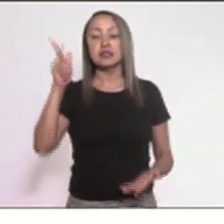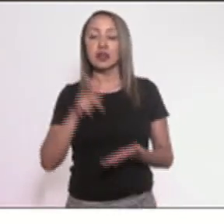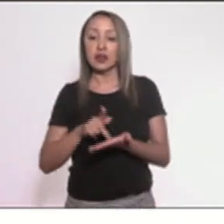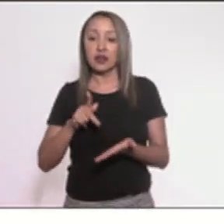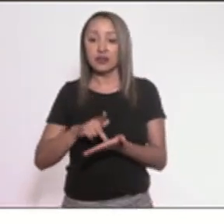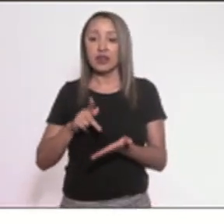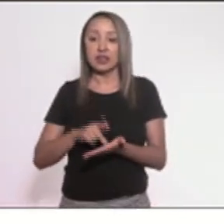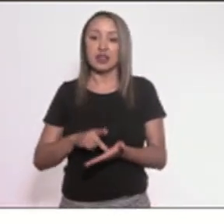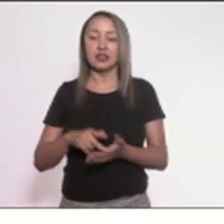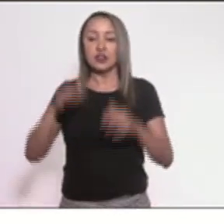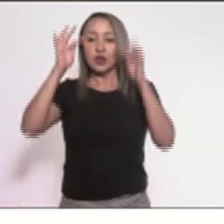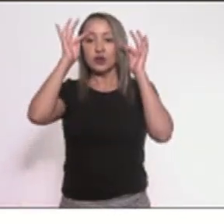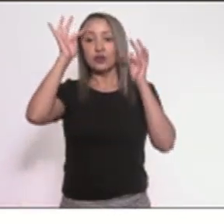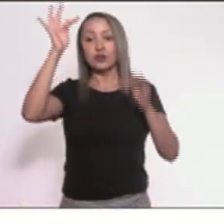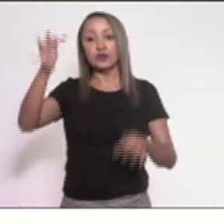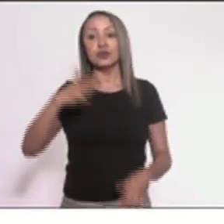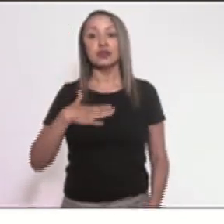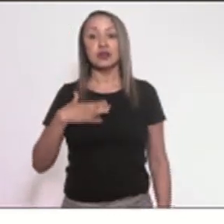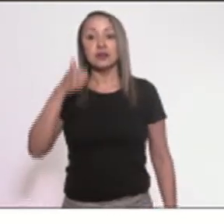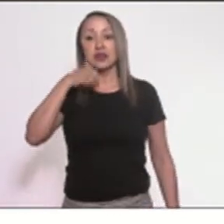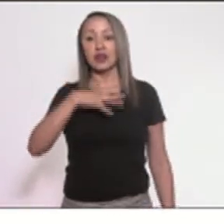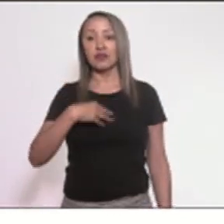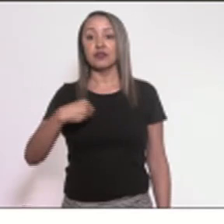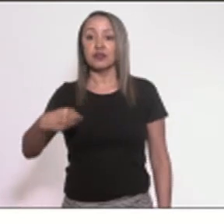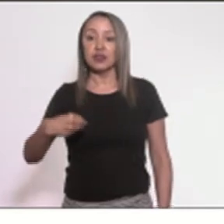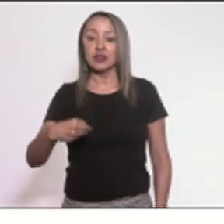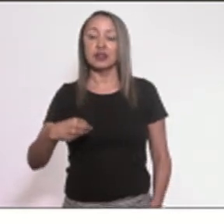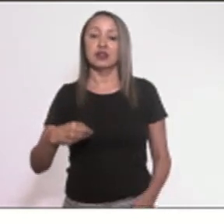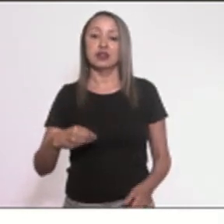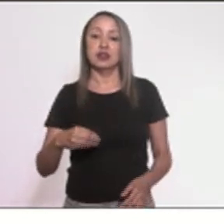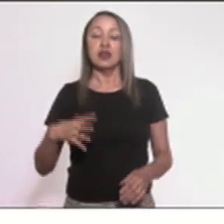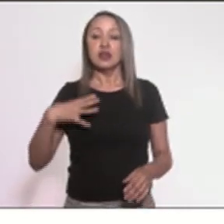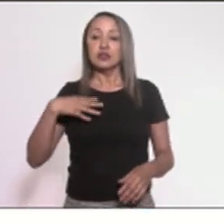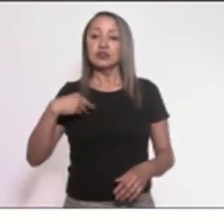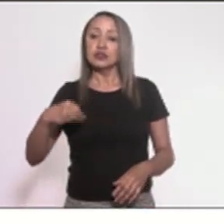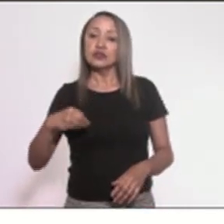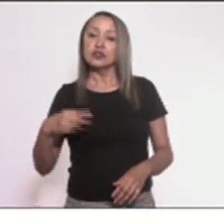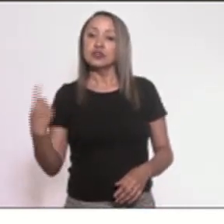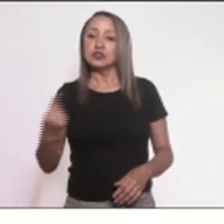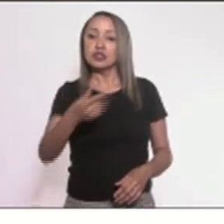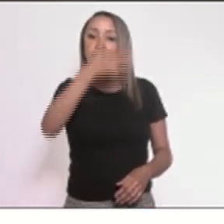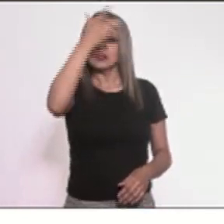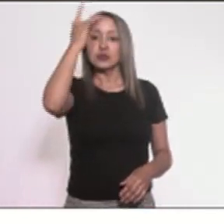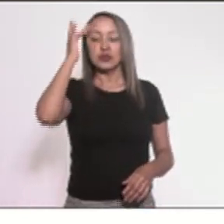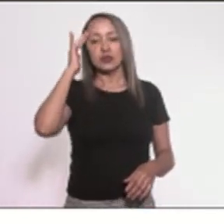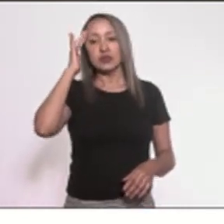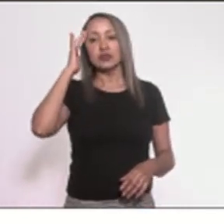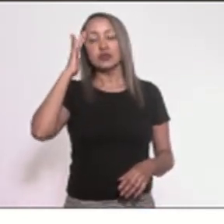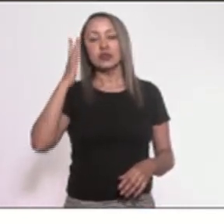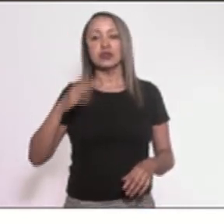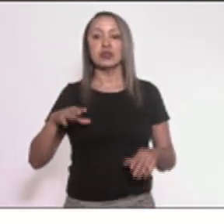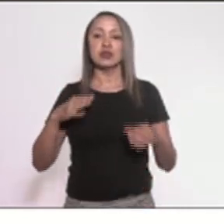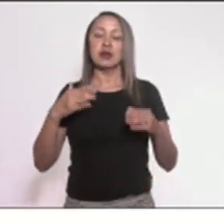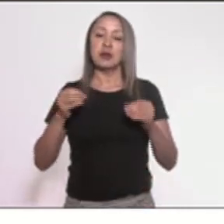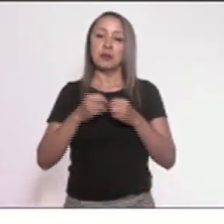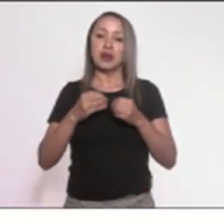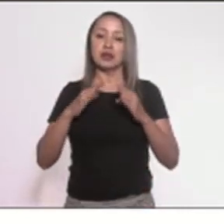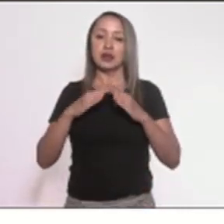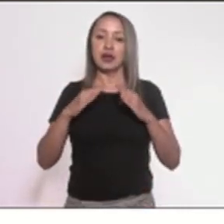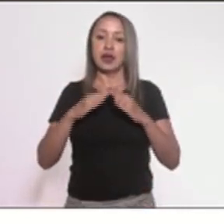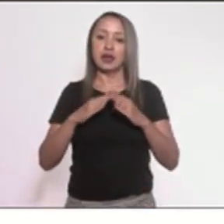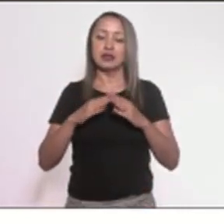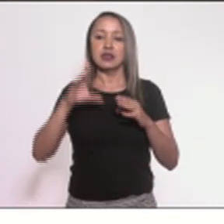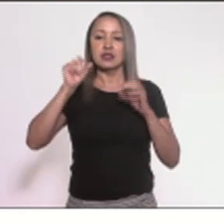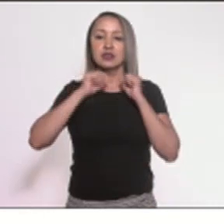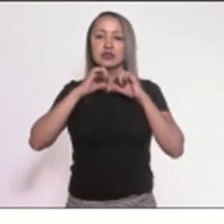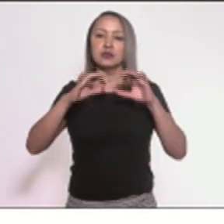verdade, é no futuro da minha filha, no futuro dos filhos dos cidadãos da minha região. Que Deus abençoe a